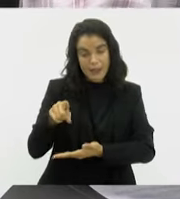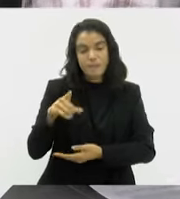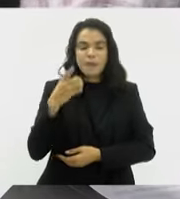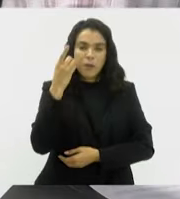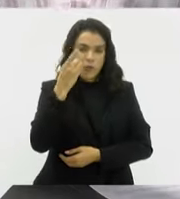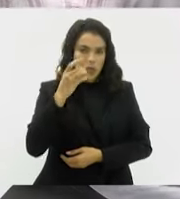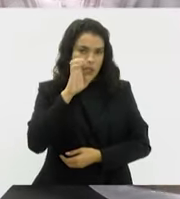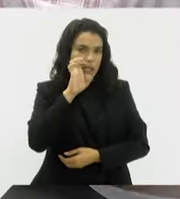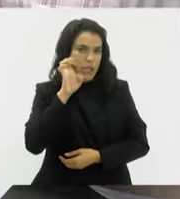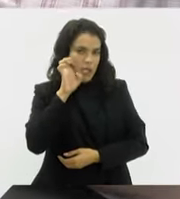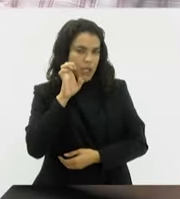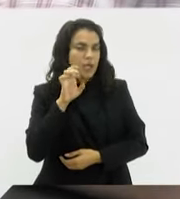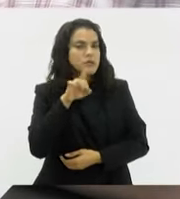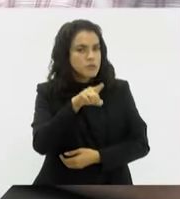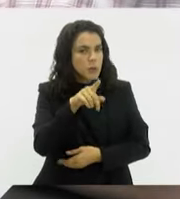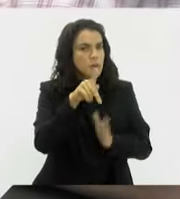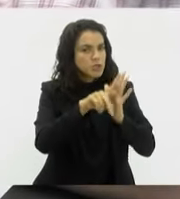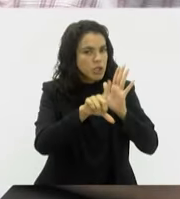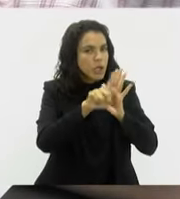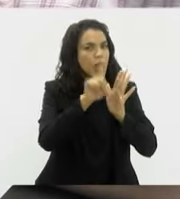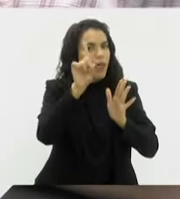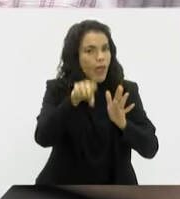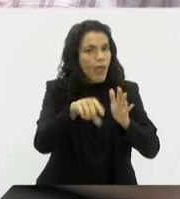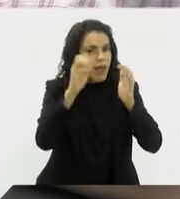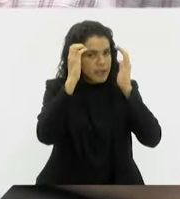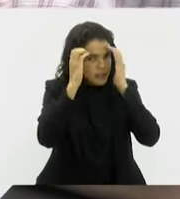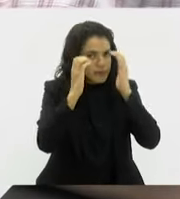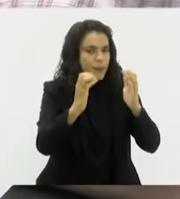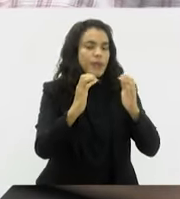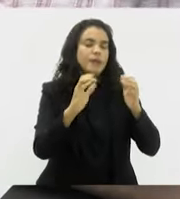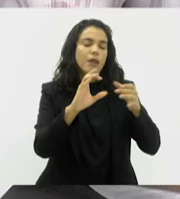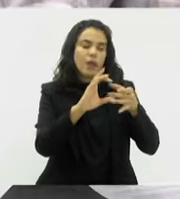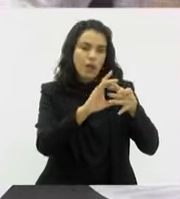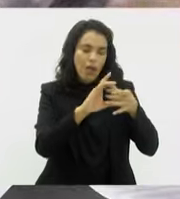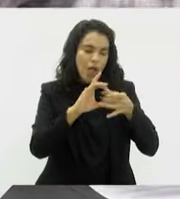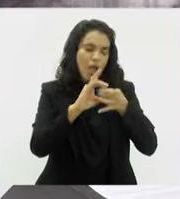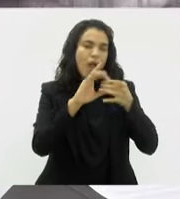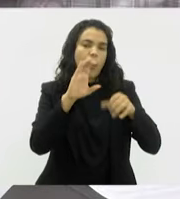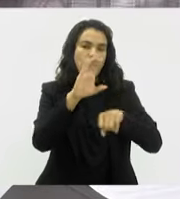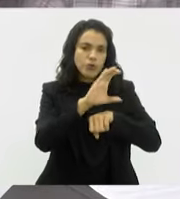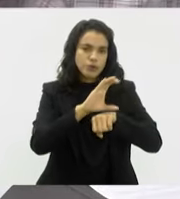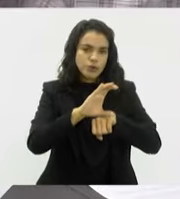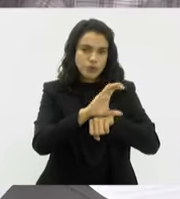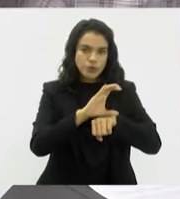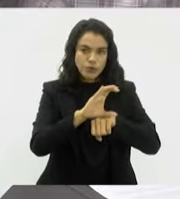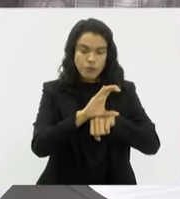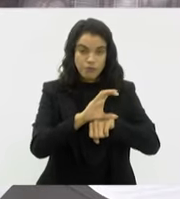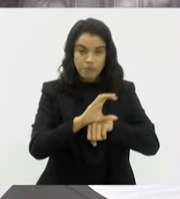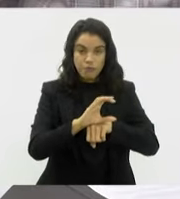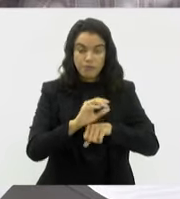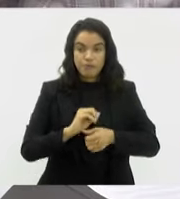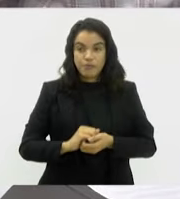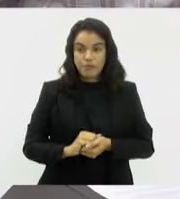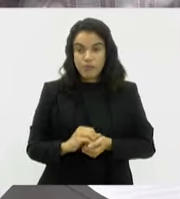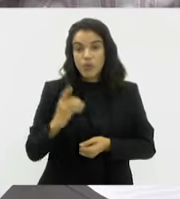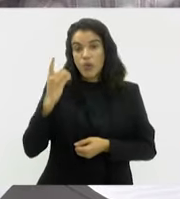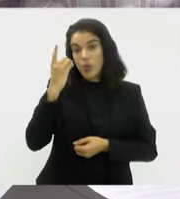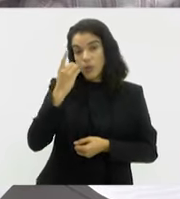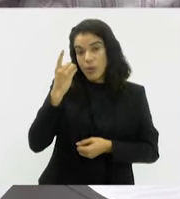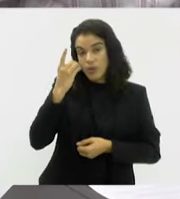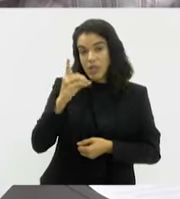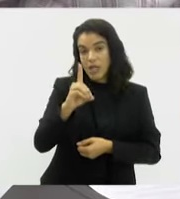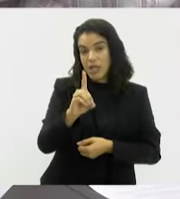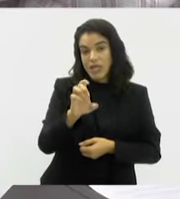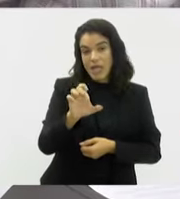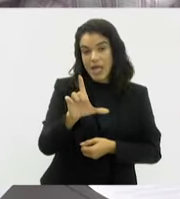é constitucional, não há dúvida. Em relação ao Delaroli, já foi dito. Tem um ponto que o Delaroli é mais amplo, que é